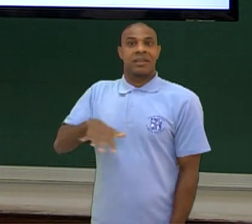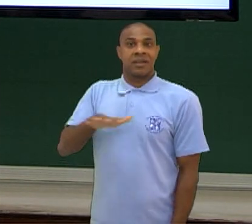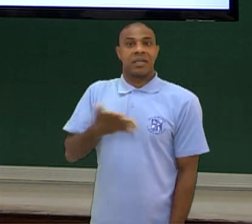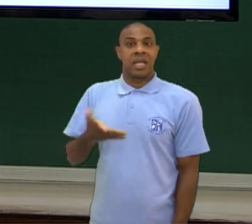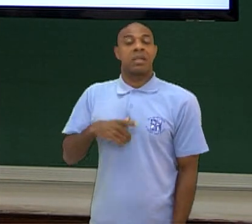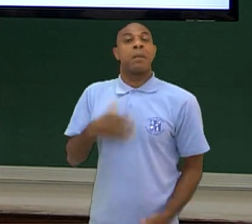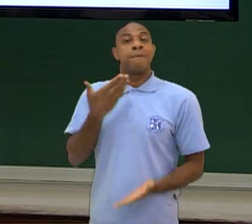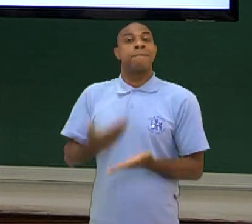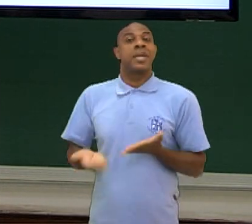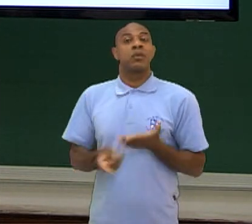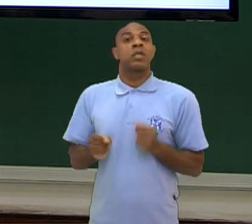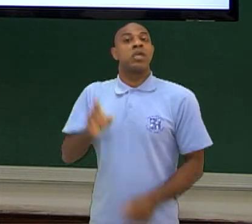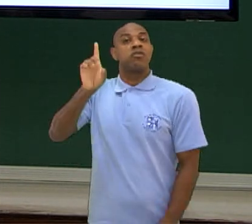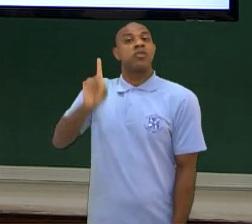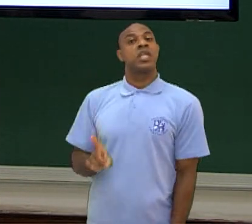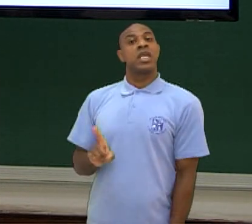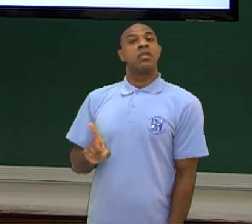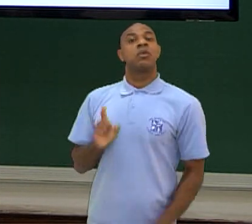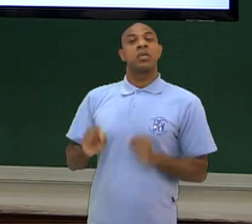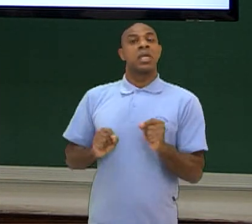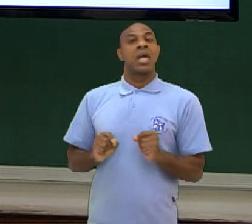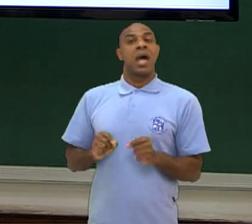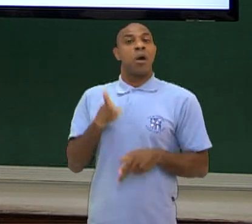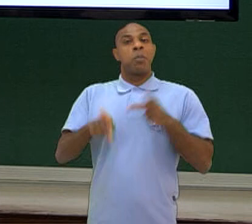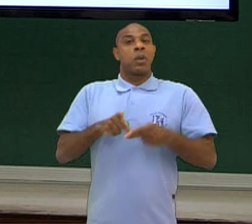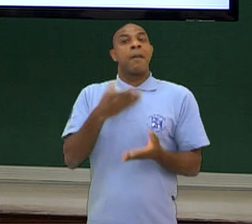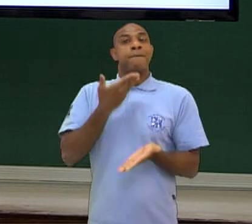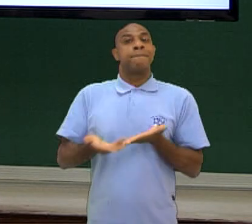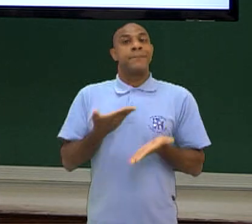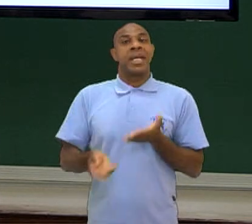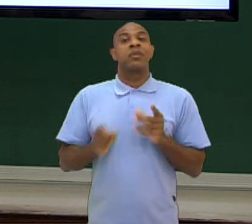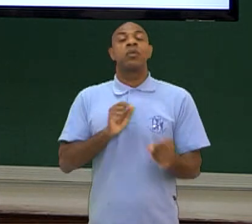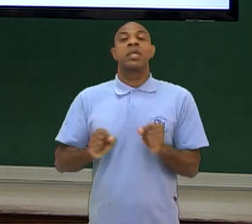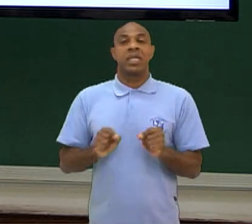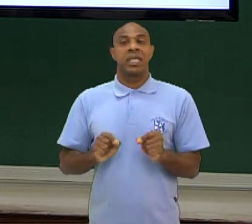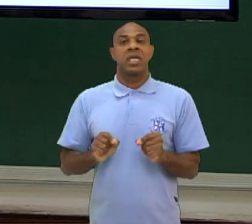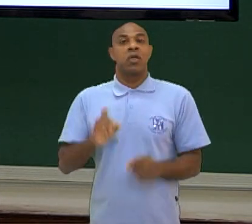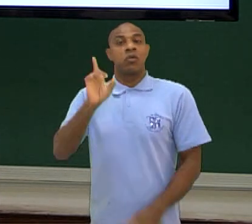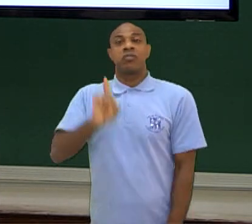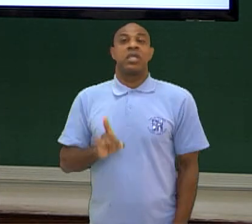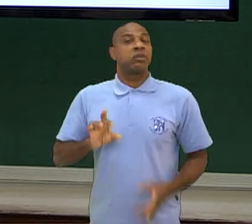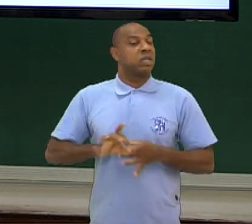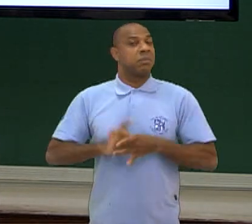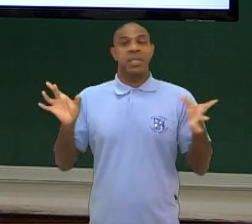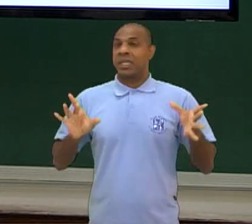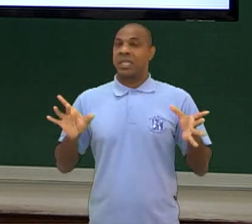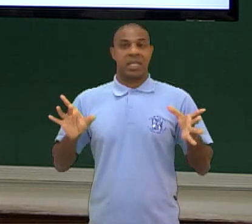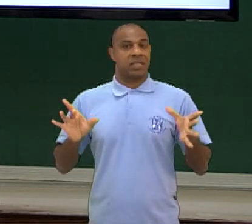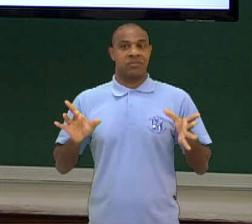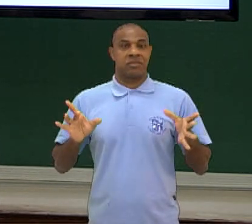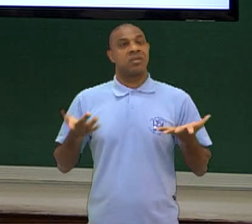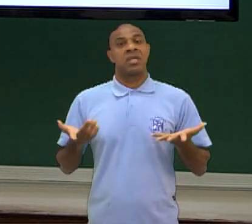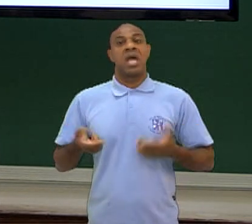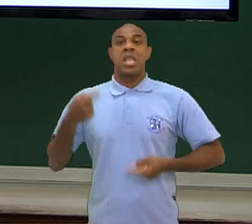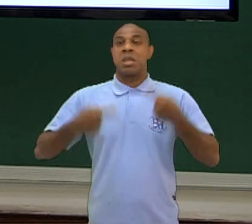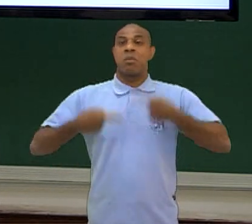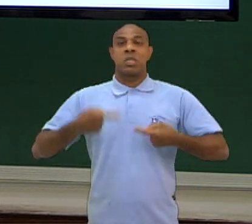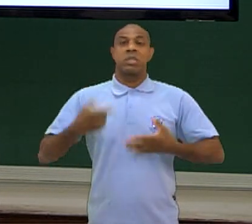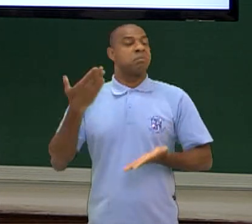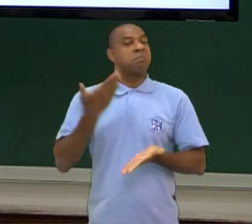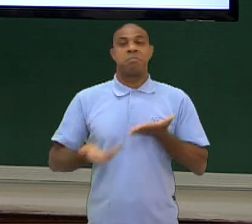perda de direitos, a população vai perder cada vez mais direitos no Estado totalitário, direito à liberdade de expressão, direito ao